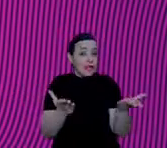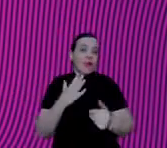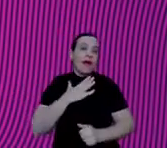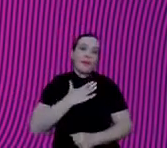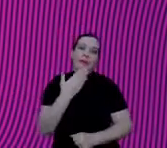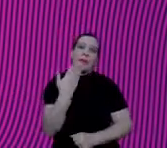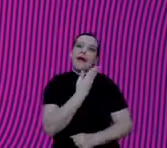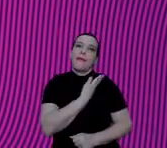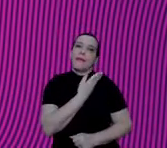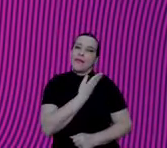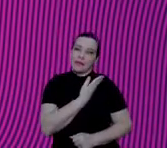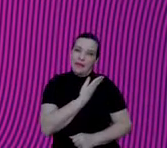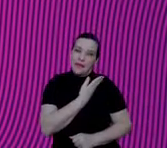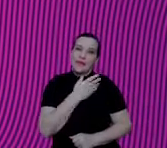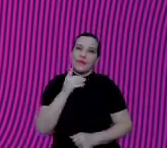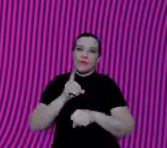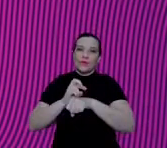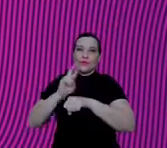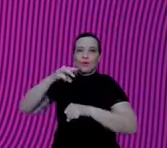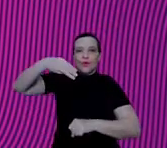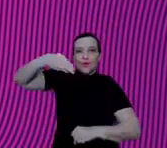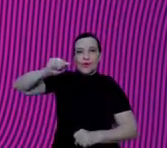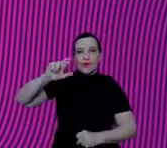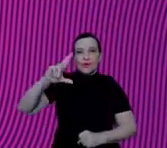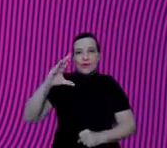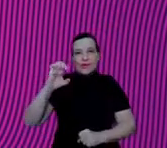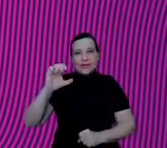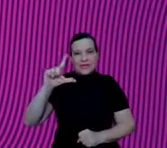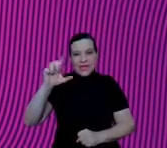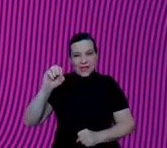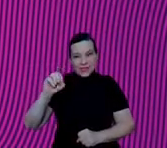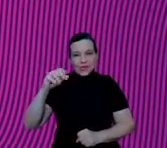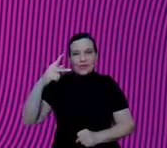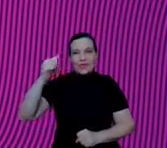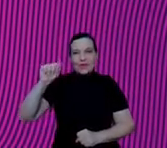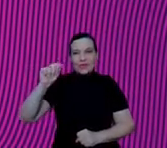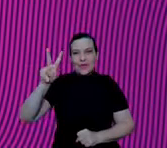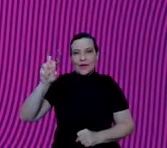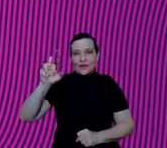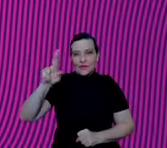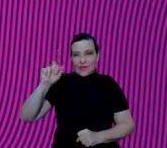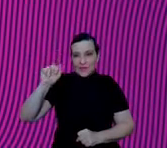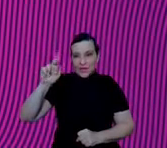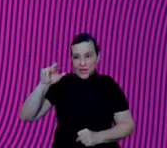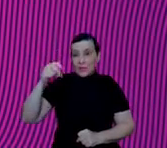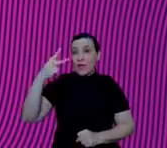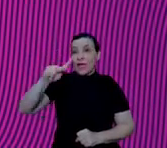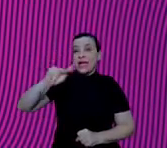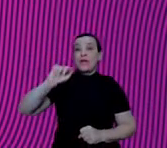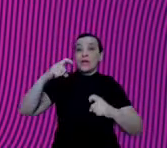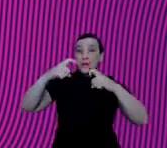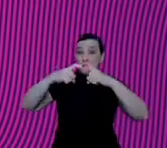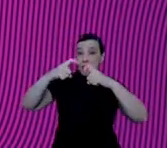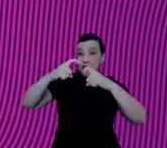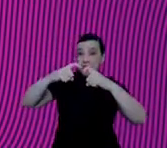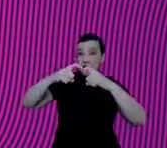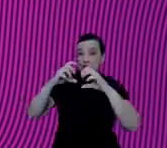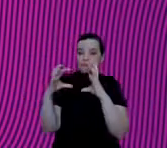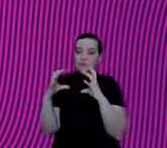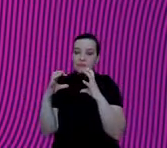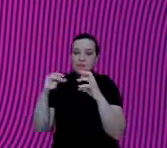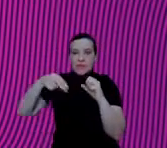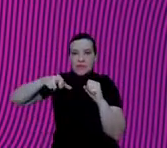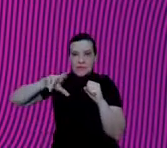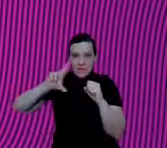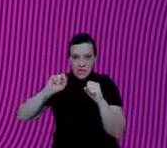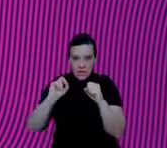amigo, doutor Marcelo Calderaro. Doutor Marcelo Calderaro é o neurologista responsável, chefe do Hospital